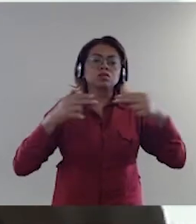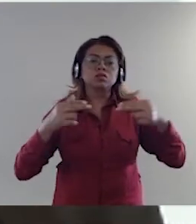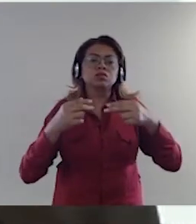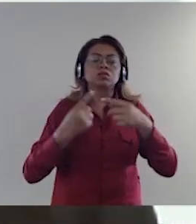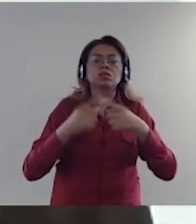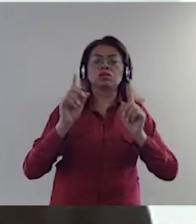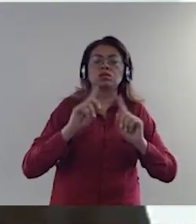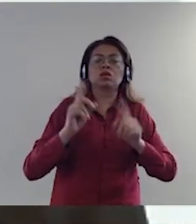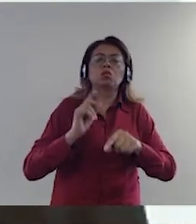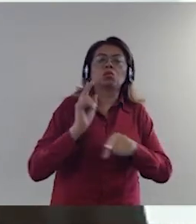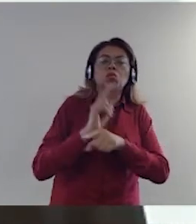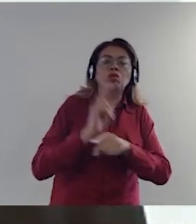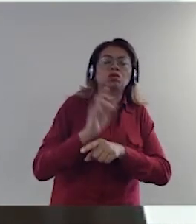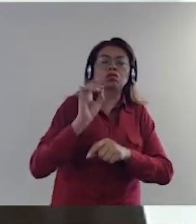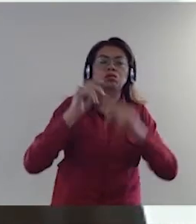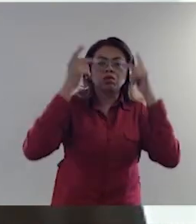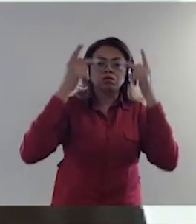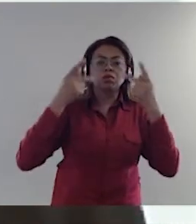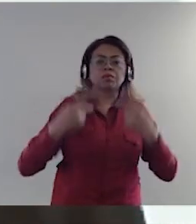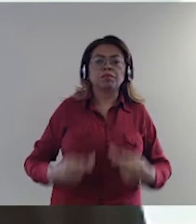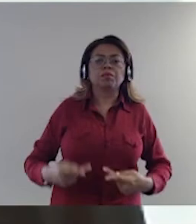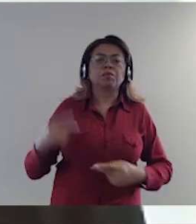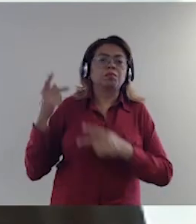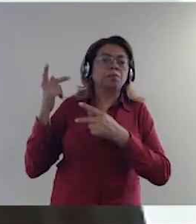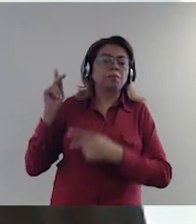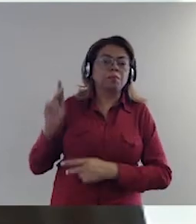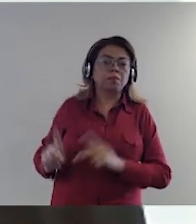A gente não pode interpretar a Constituição